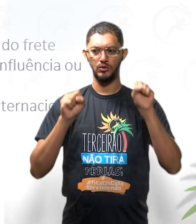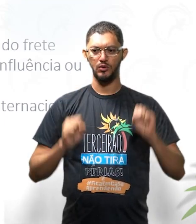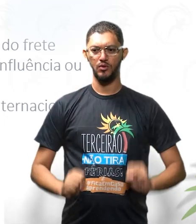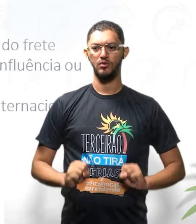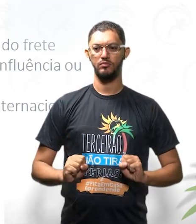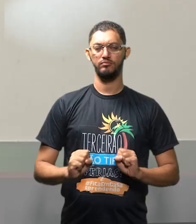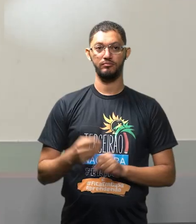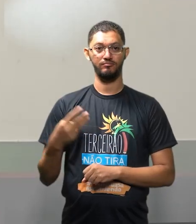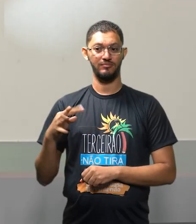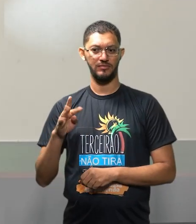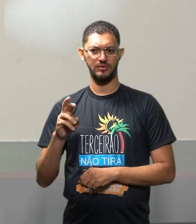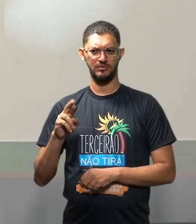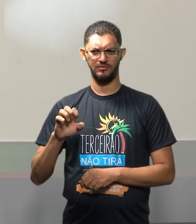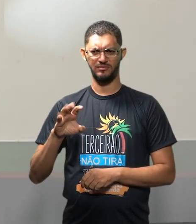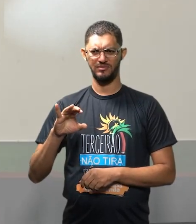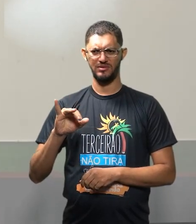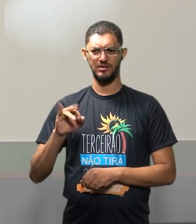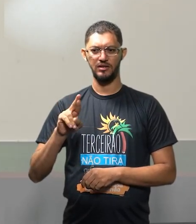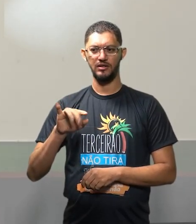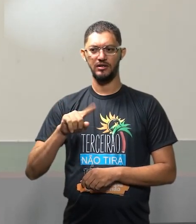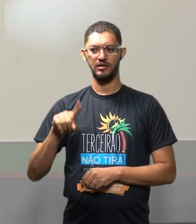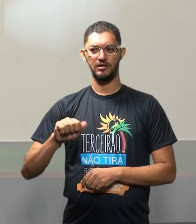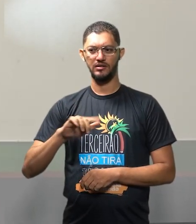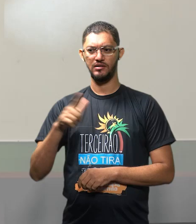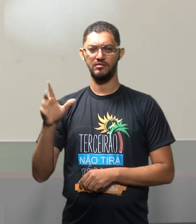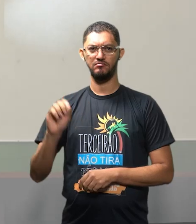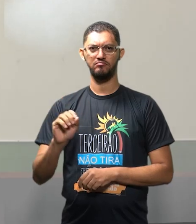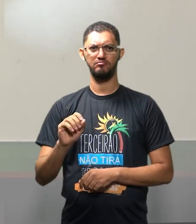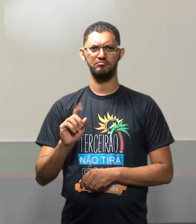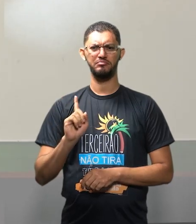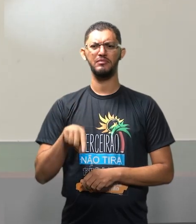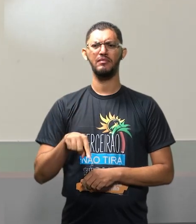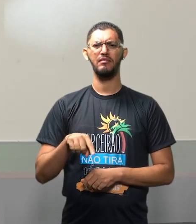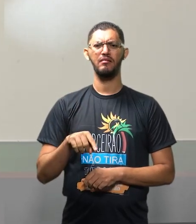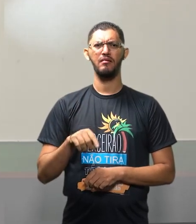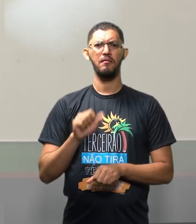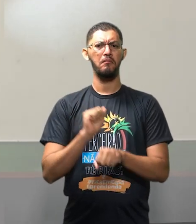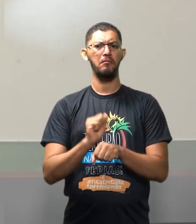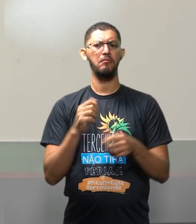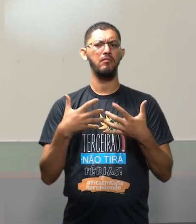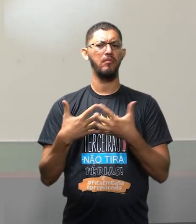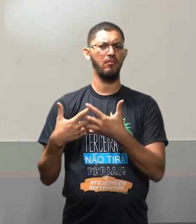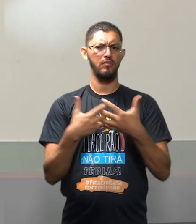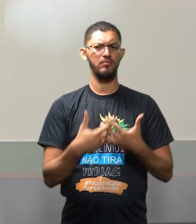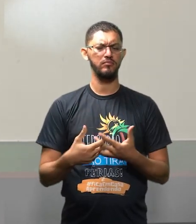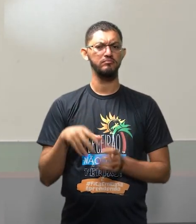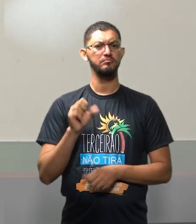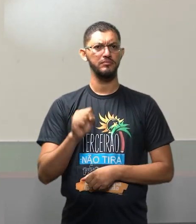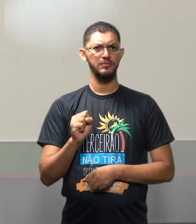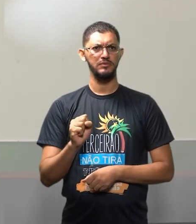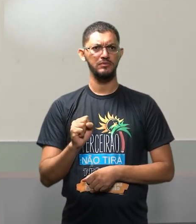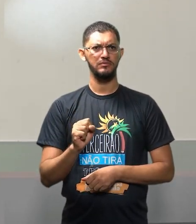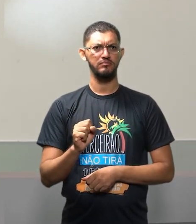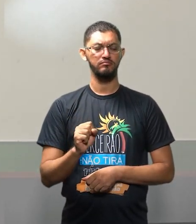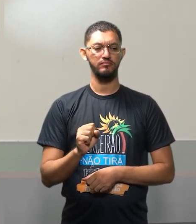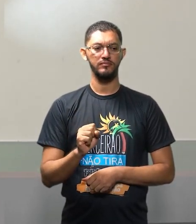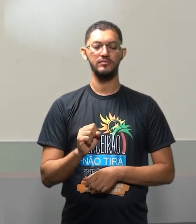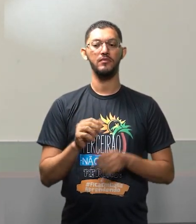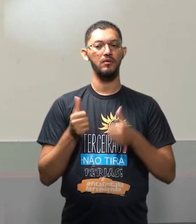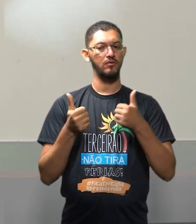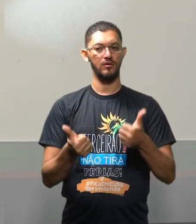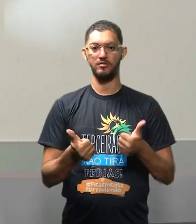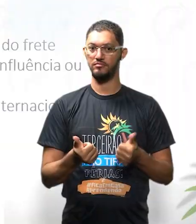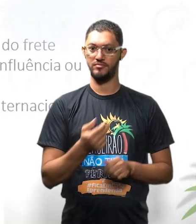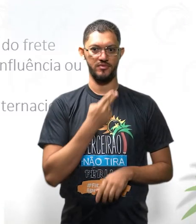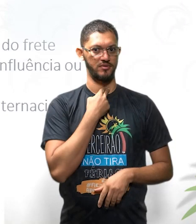da terceirização, tem a ver com essa paralisação dos caminhoneiros que aconteceu no Brasil? Sim, tem a ver. Se tem a ver, não é essa a nossa